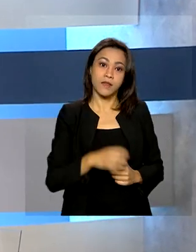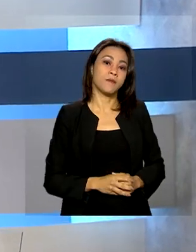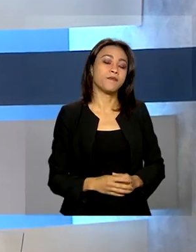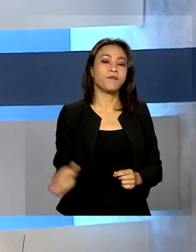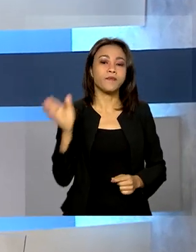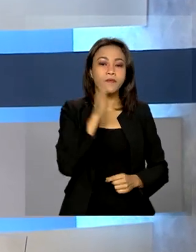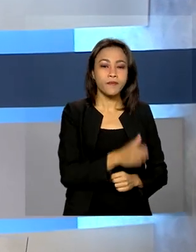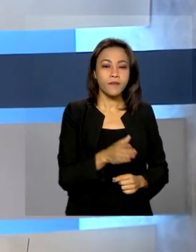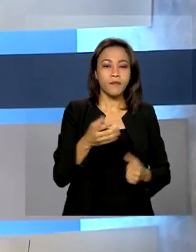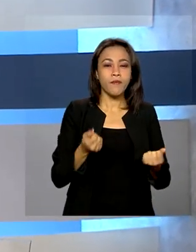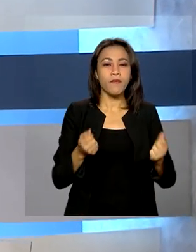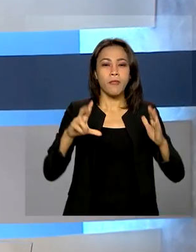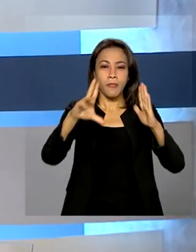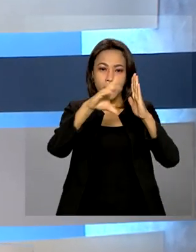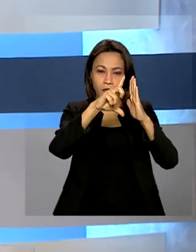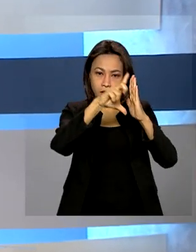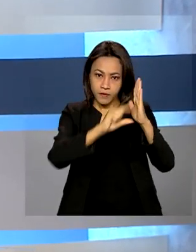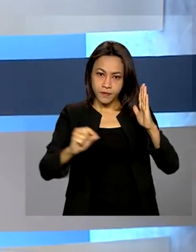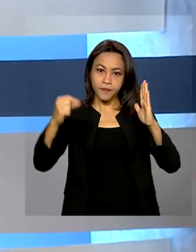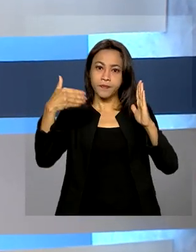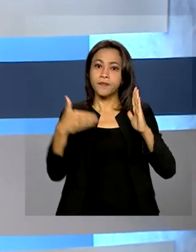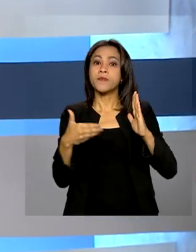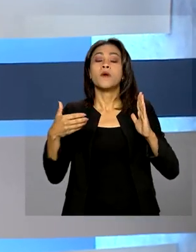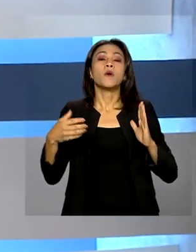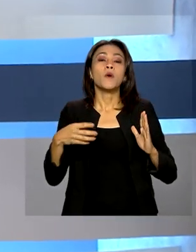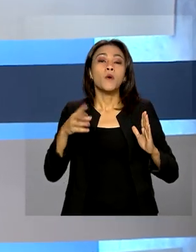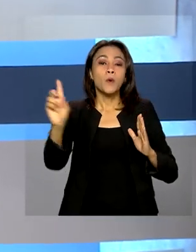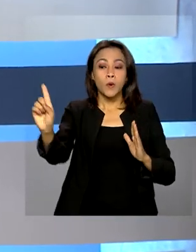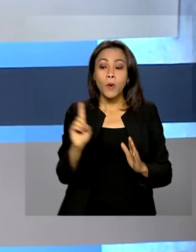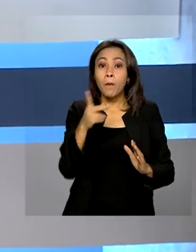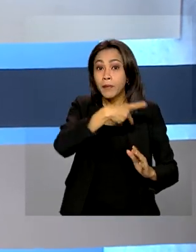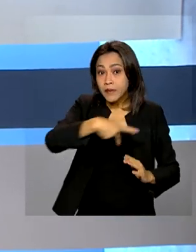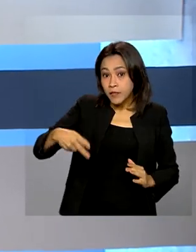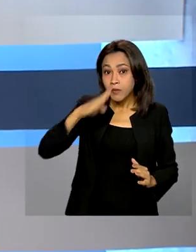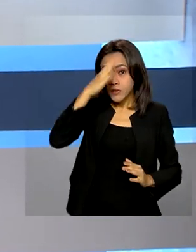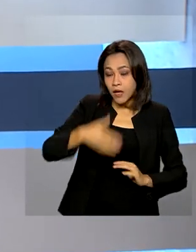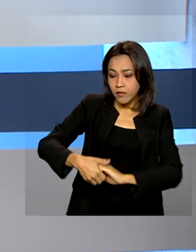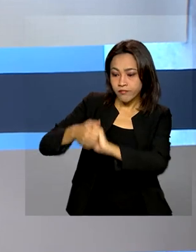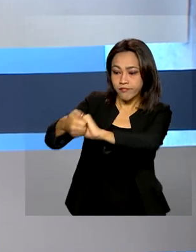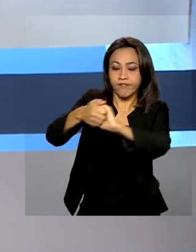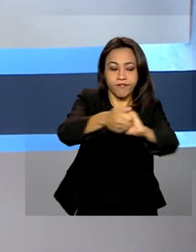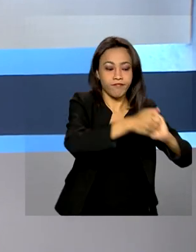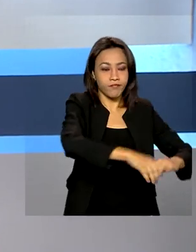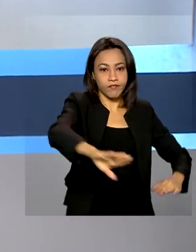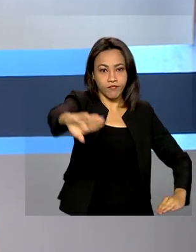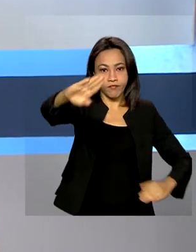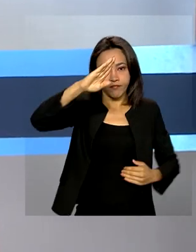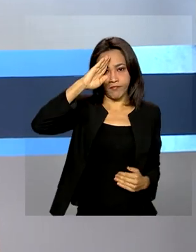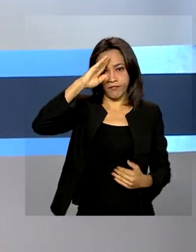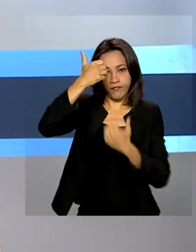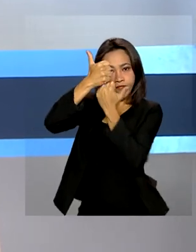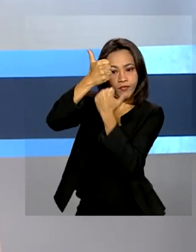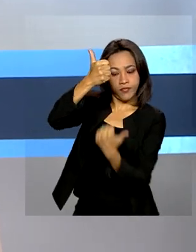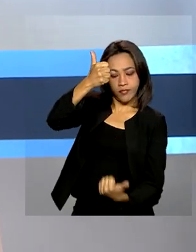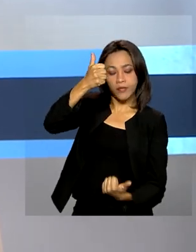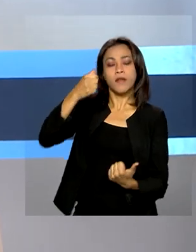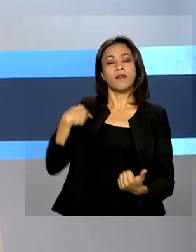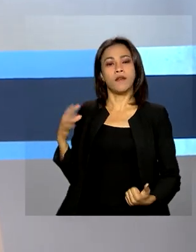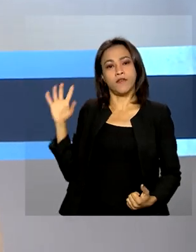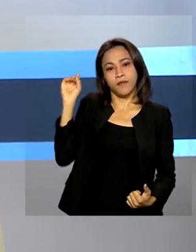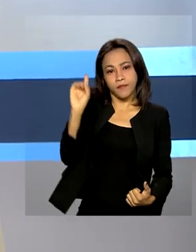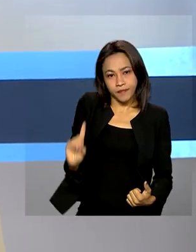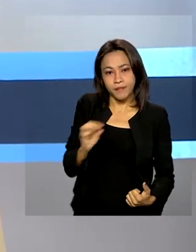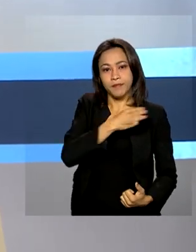No Palácio do Planalto, o presidente Jair Bolsonaro cumprimentou os oficiais generais recém-promovidos. A solenidade contou com a presença de